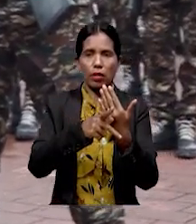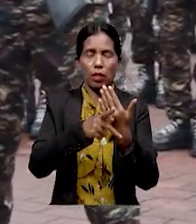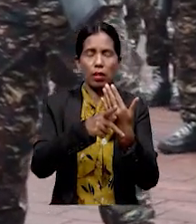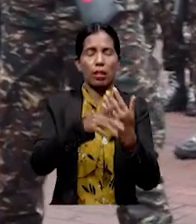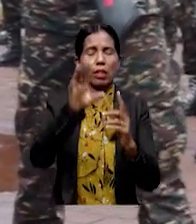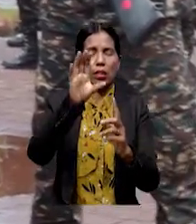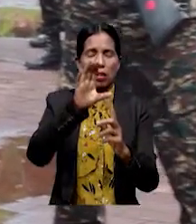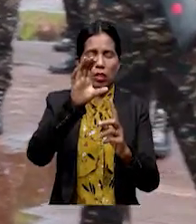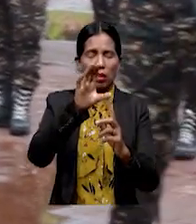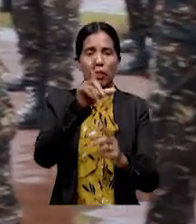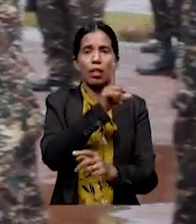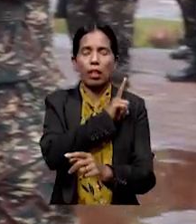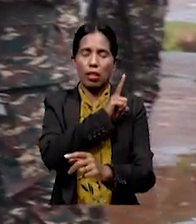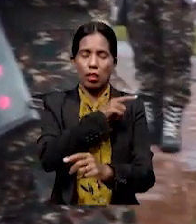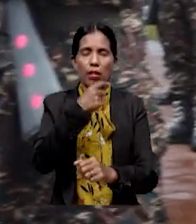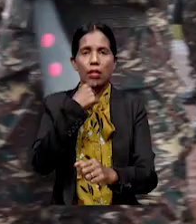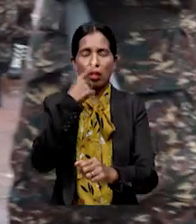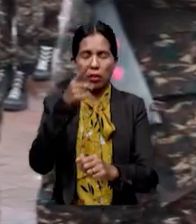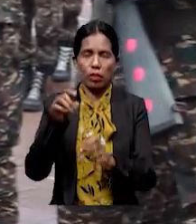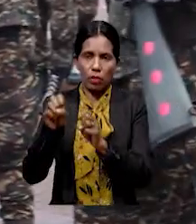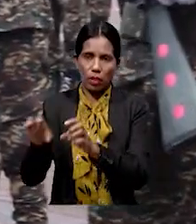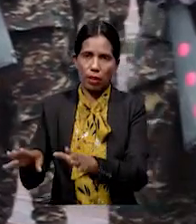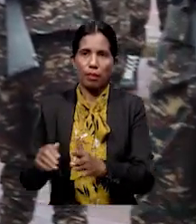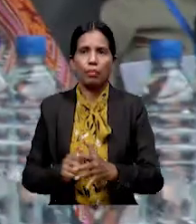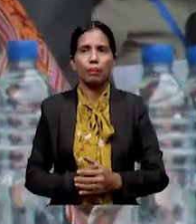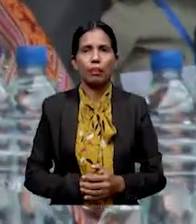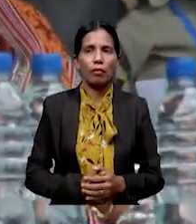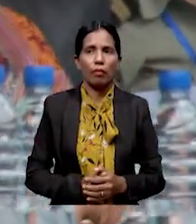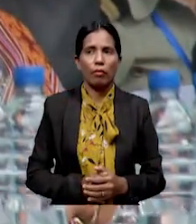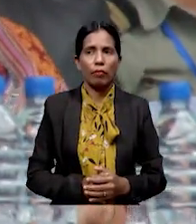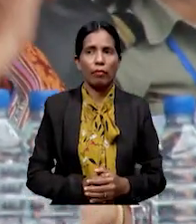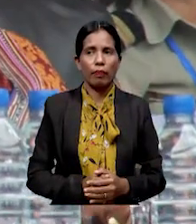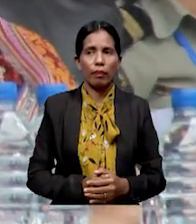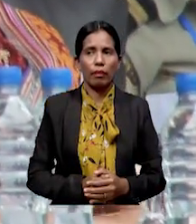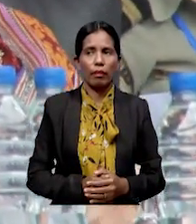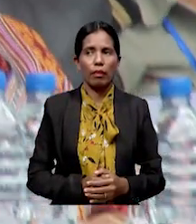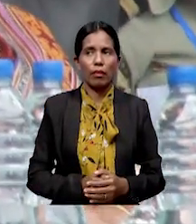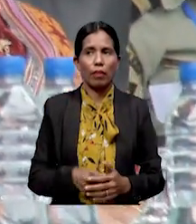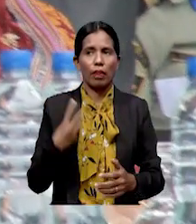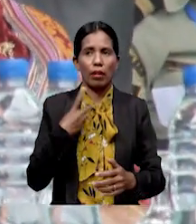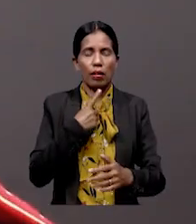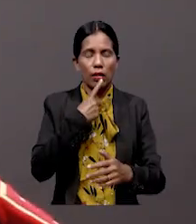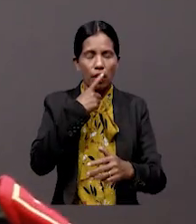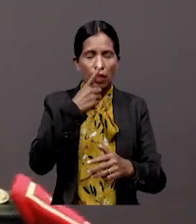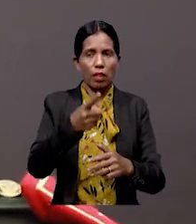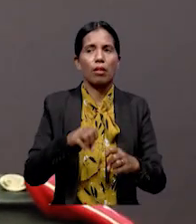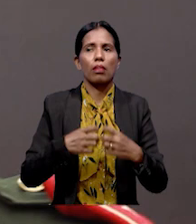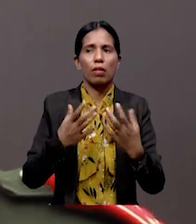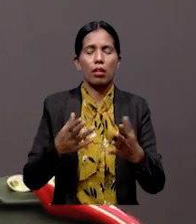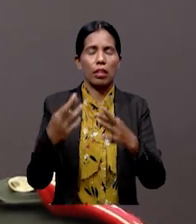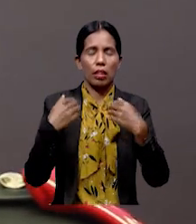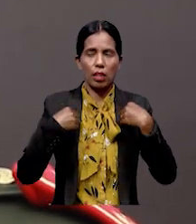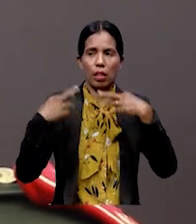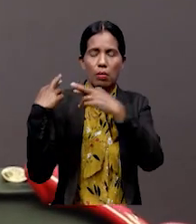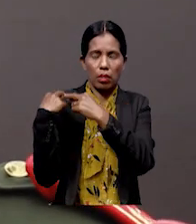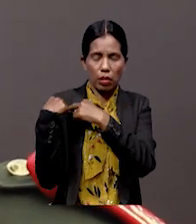FFDTL, Tenente-General, Lere Anantimur, o se calam. Ita, o Gulli Halusa, o Kato Sato Mateo, o Gulli Halusa, responsável do